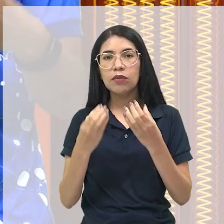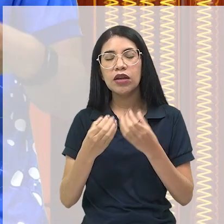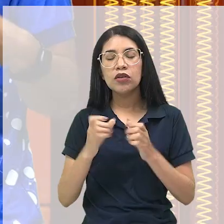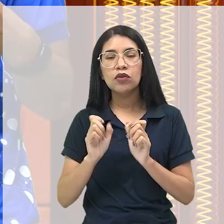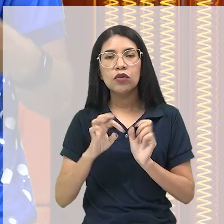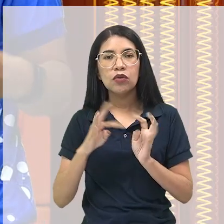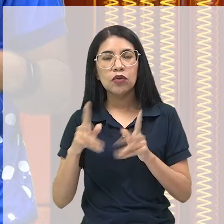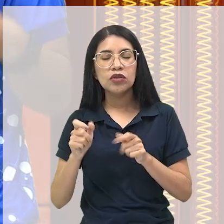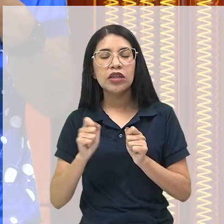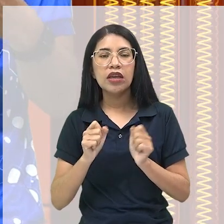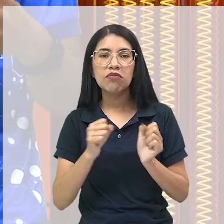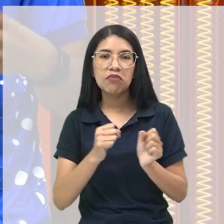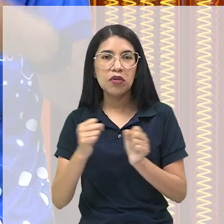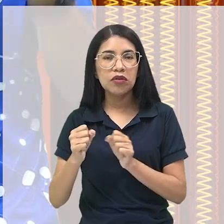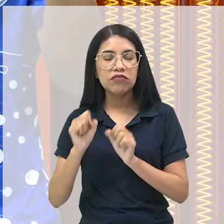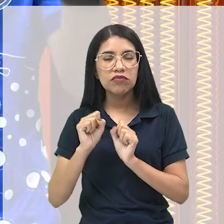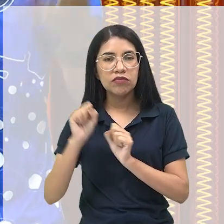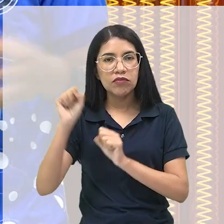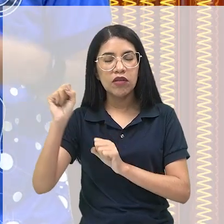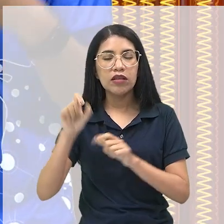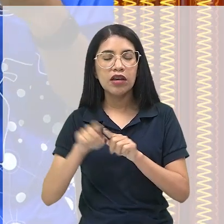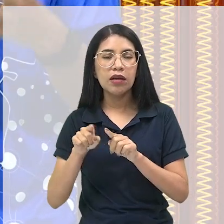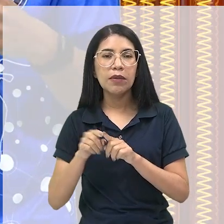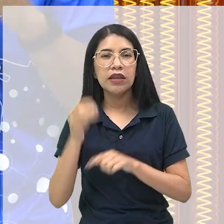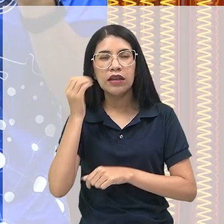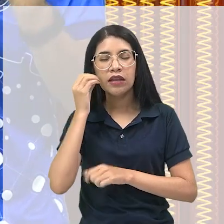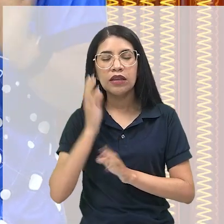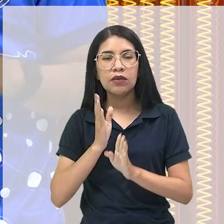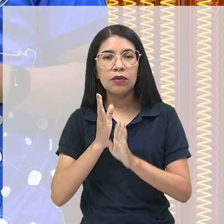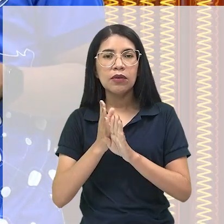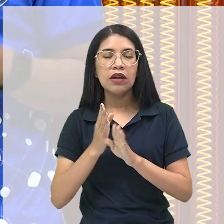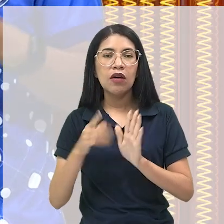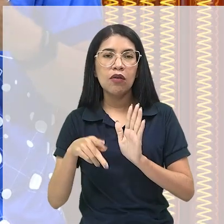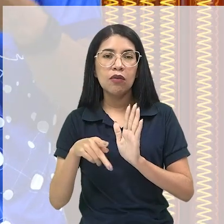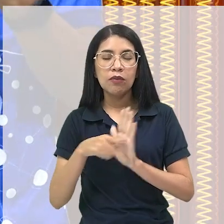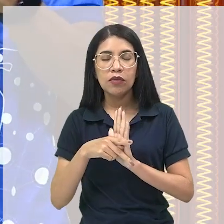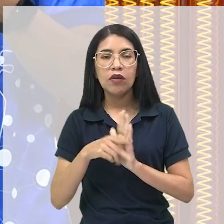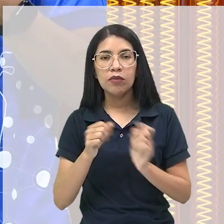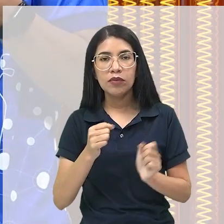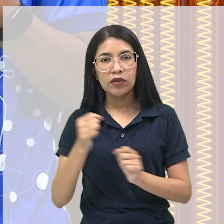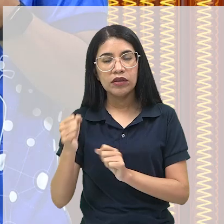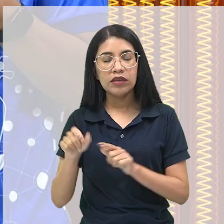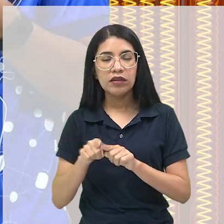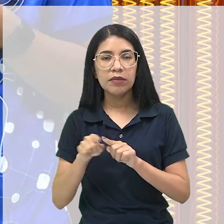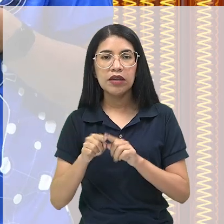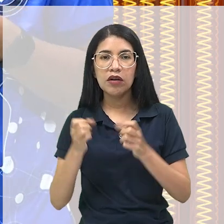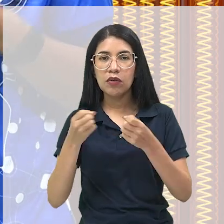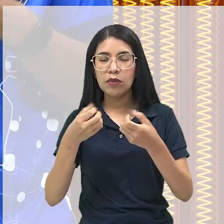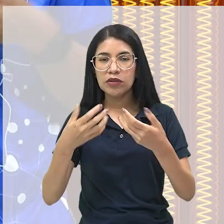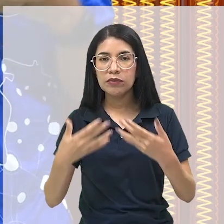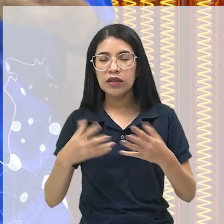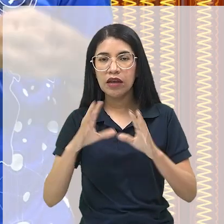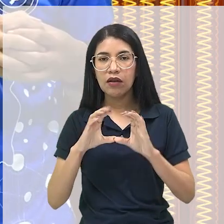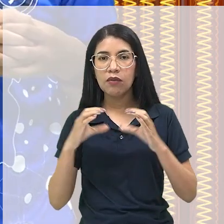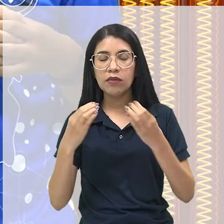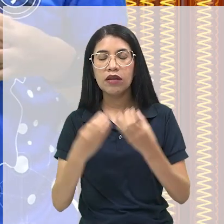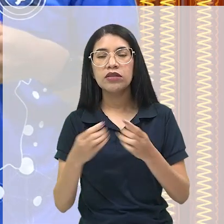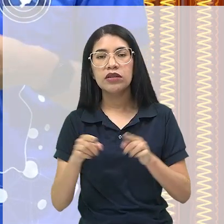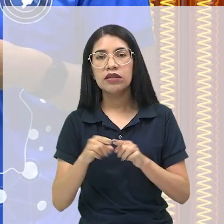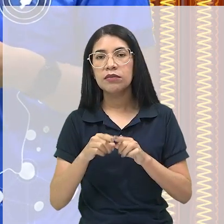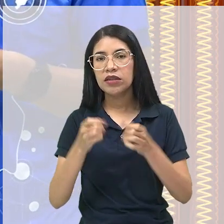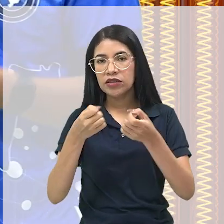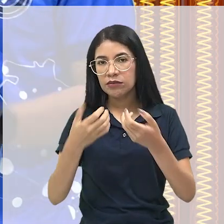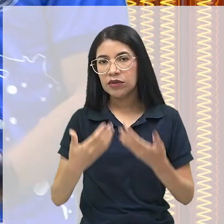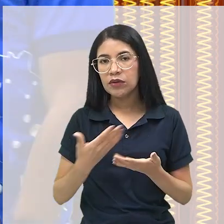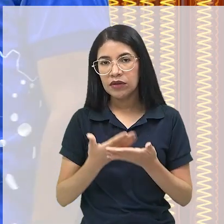têm poderes e tal, e a protagonista está buscando o poder dela, enfim. É um filme que fala sobre comunidade, que é um tema que a gente também falou